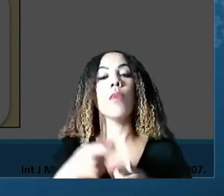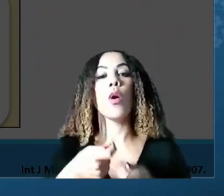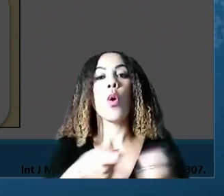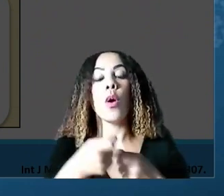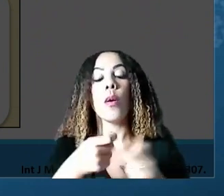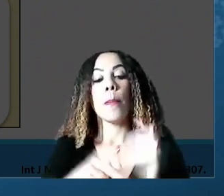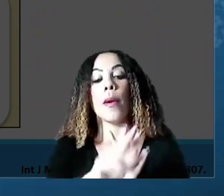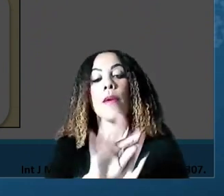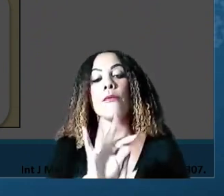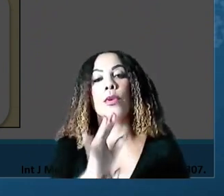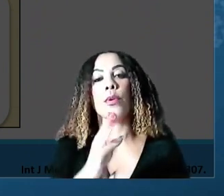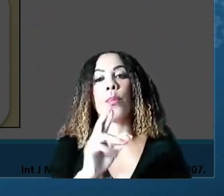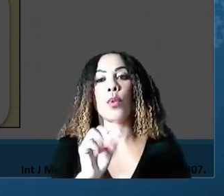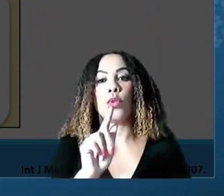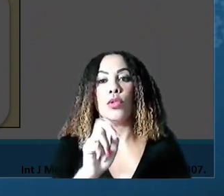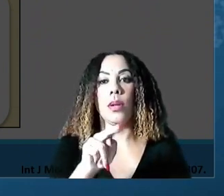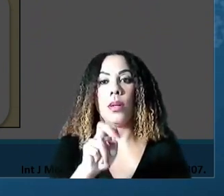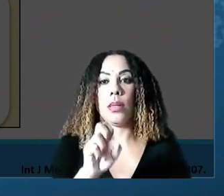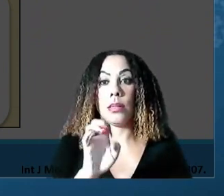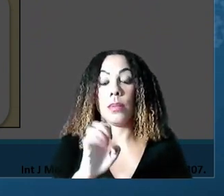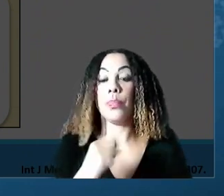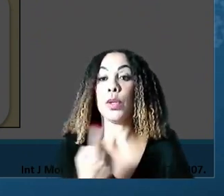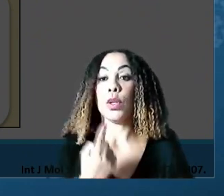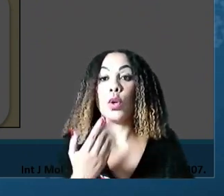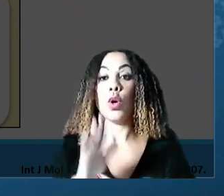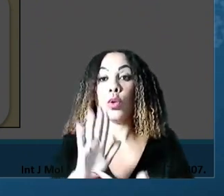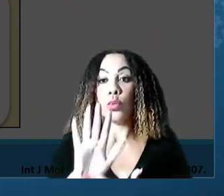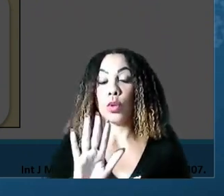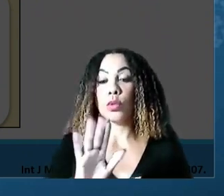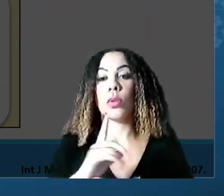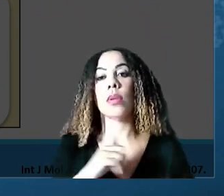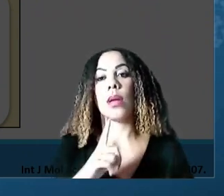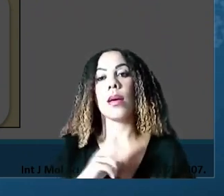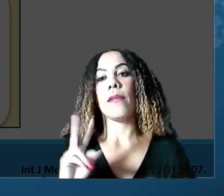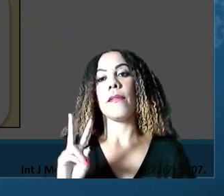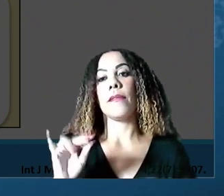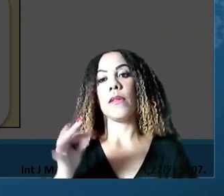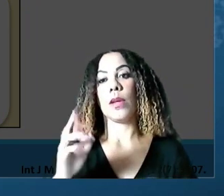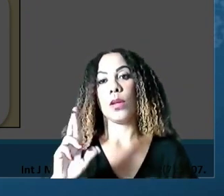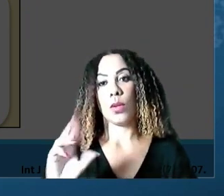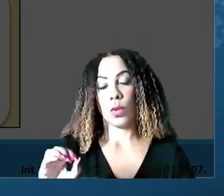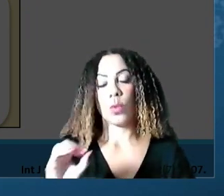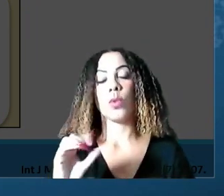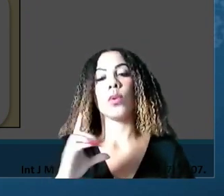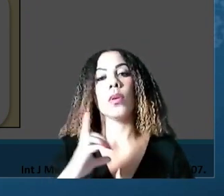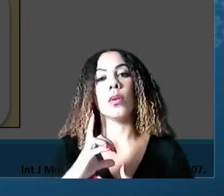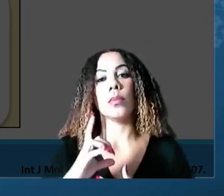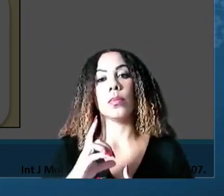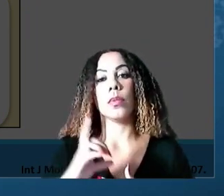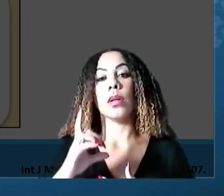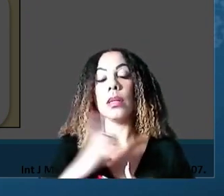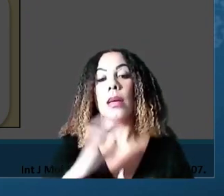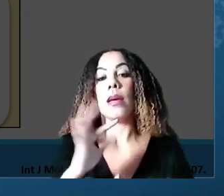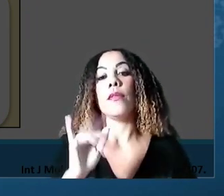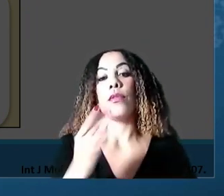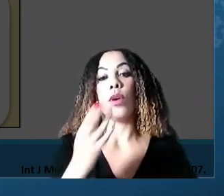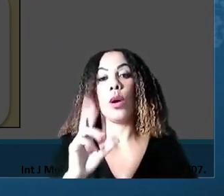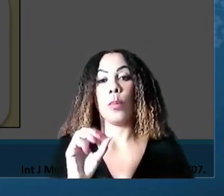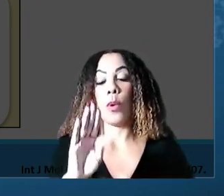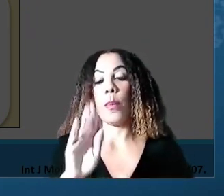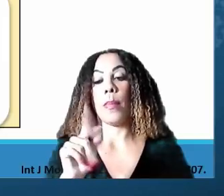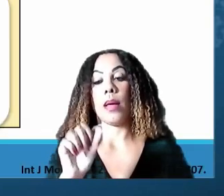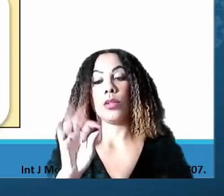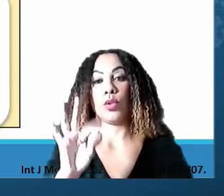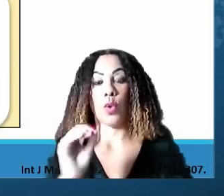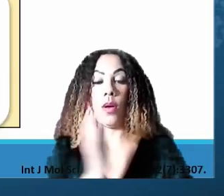fibrogênese, e nós mostramos, tanto in vitro, com cardiomiócitos, fibroblastos cardíacos, que a gente